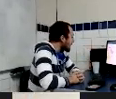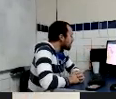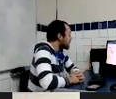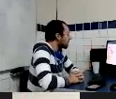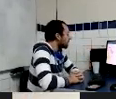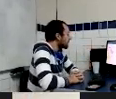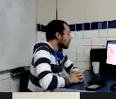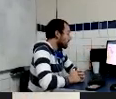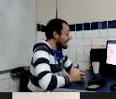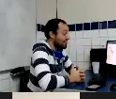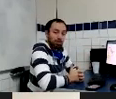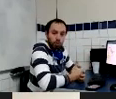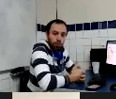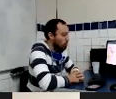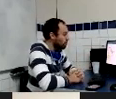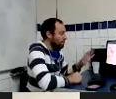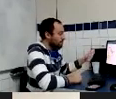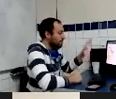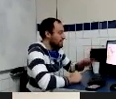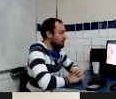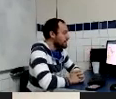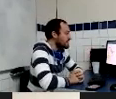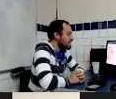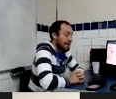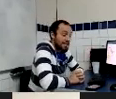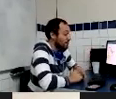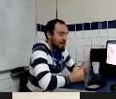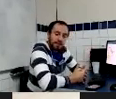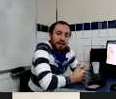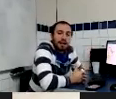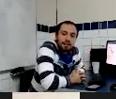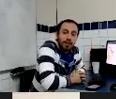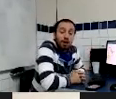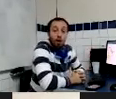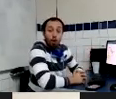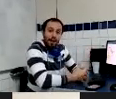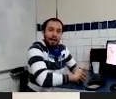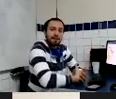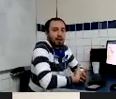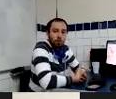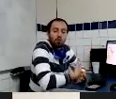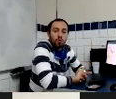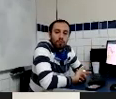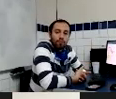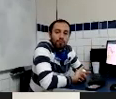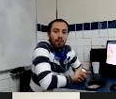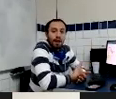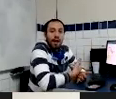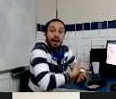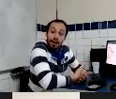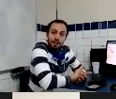Harapa, cidade de Ur. Você tem todas as cidades, as primeiras cidades. O que que elas têm em comum?